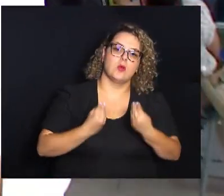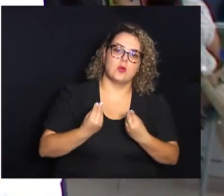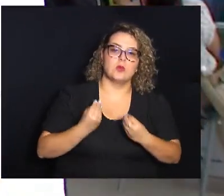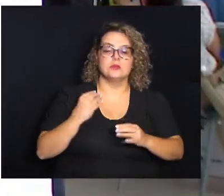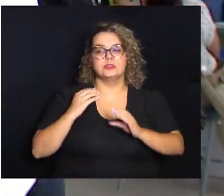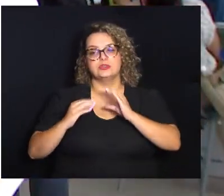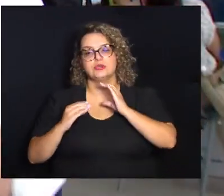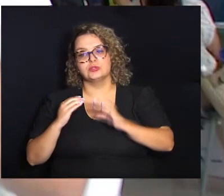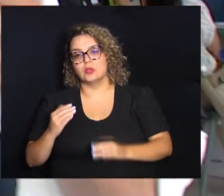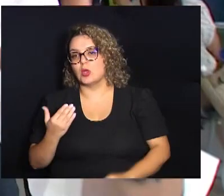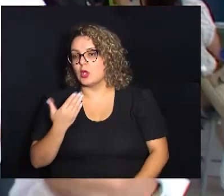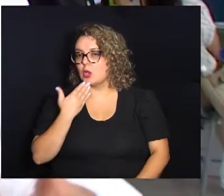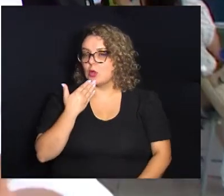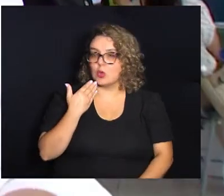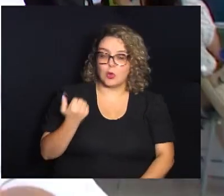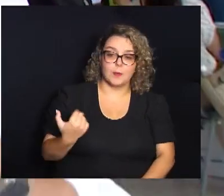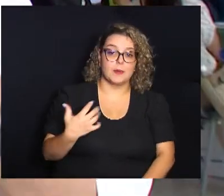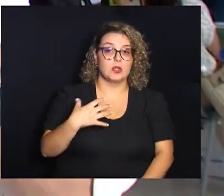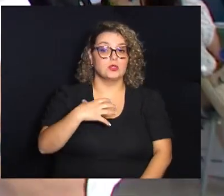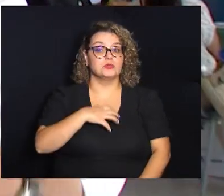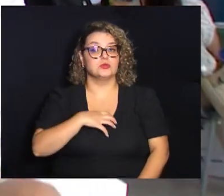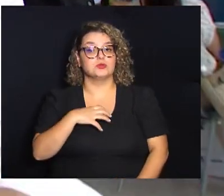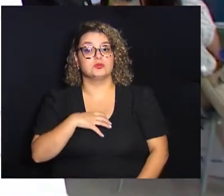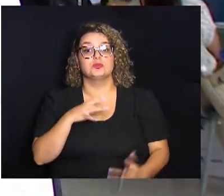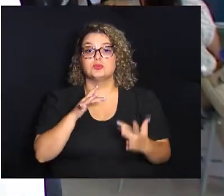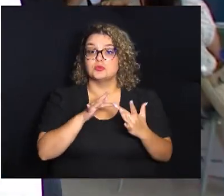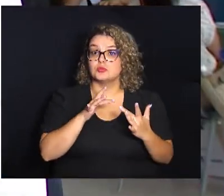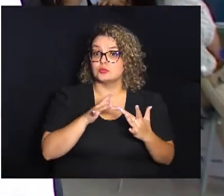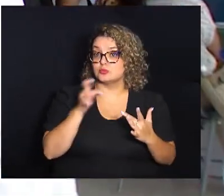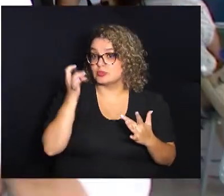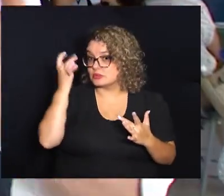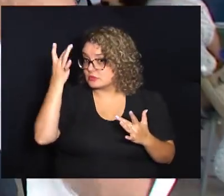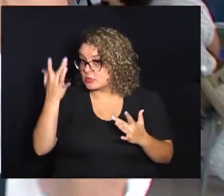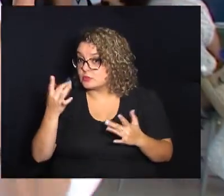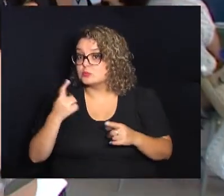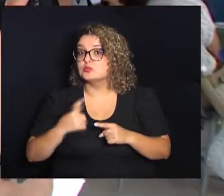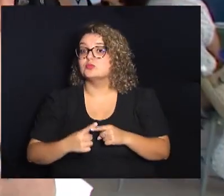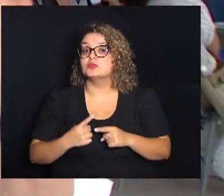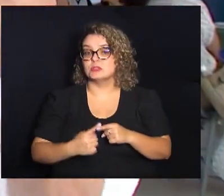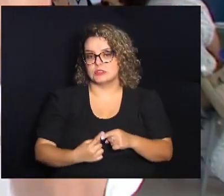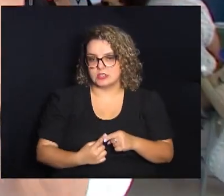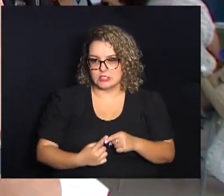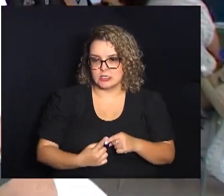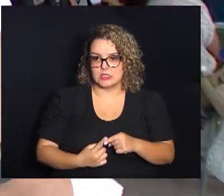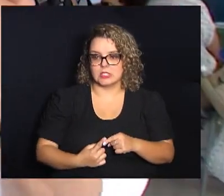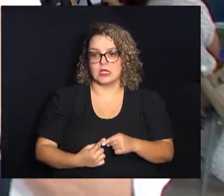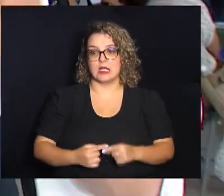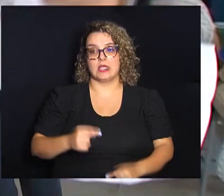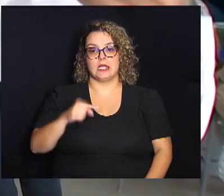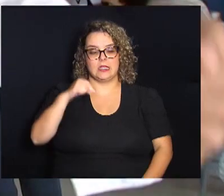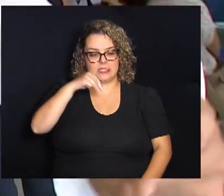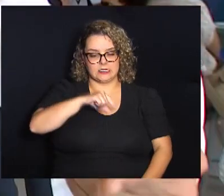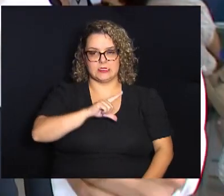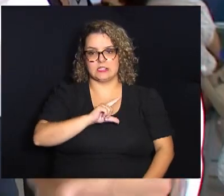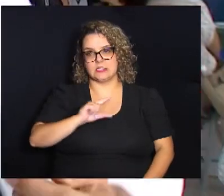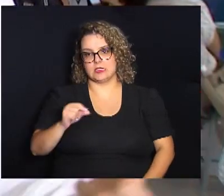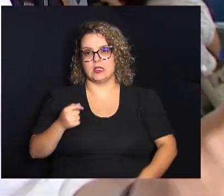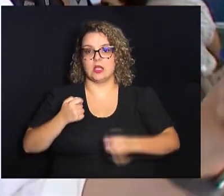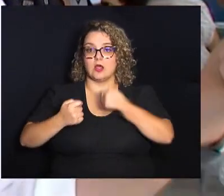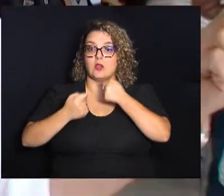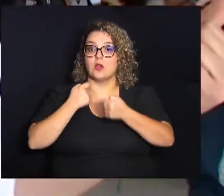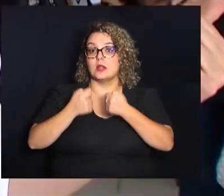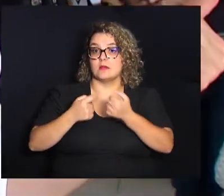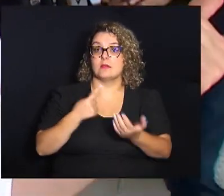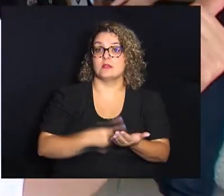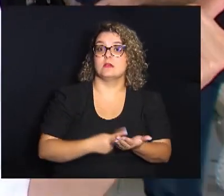melhor forma de ter aí um contato mais fácil. Por quê? Porque eles saem aqui muitas vezes com a entrevista marcada,